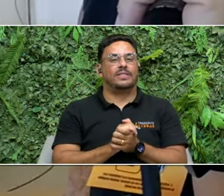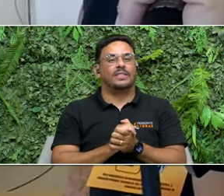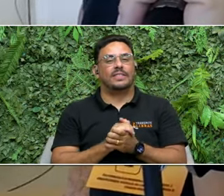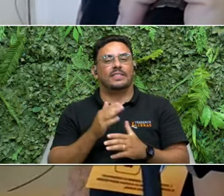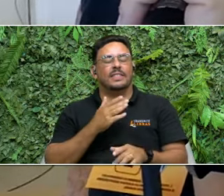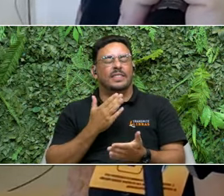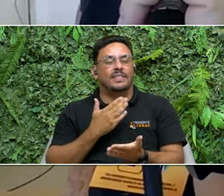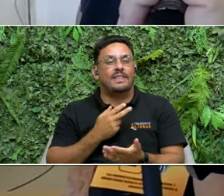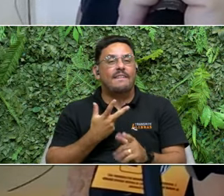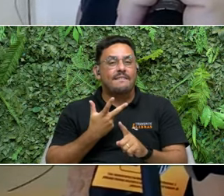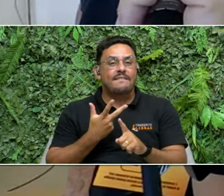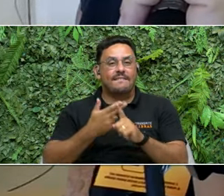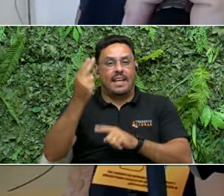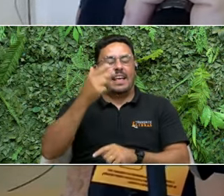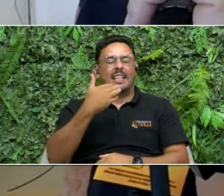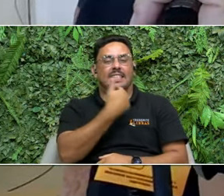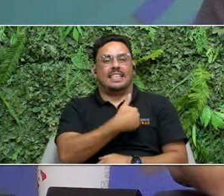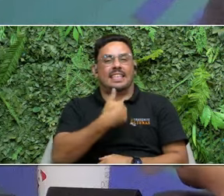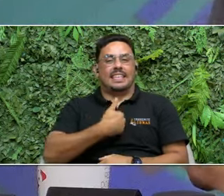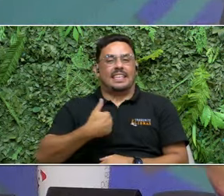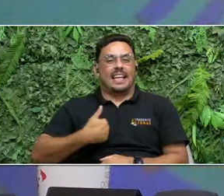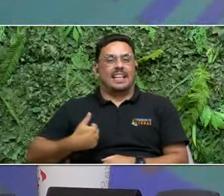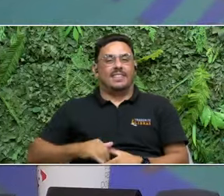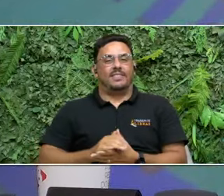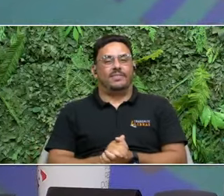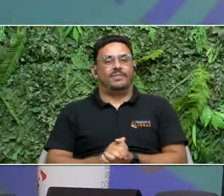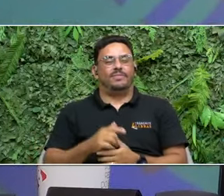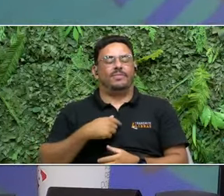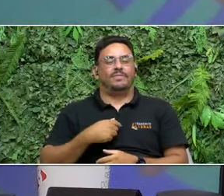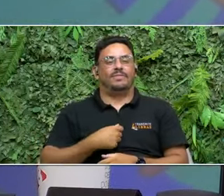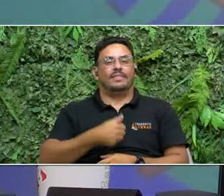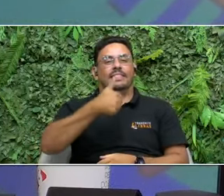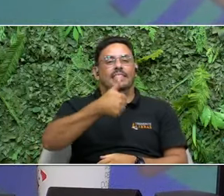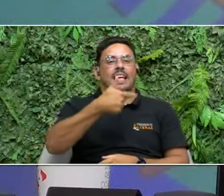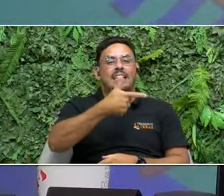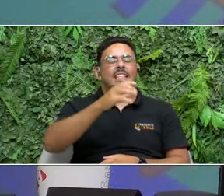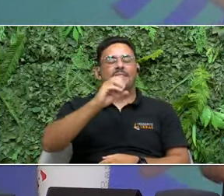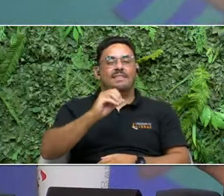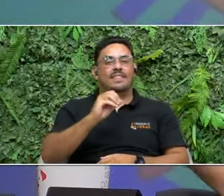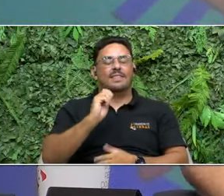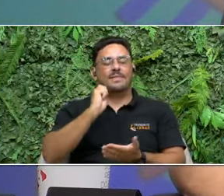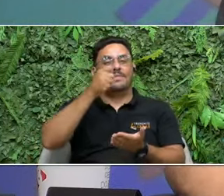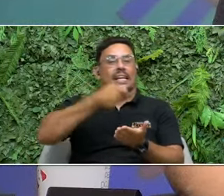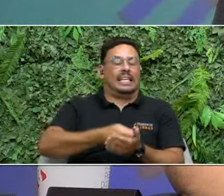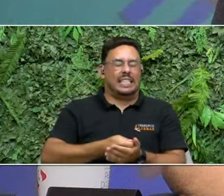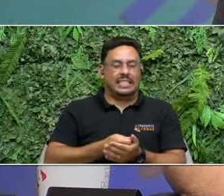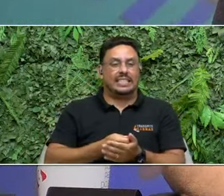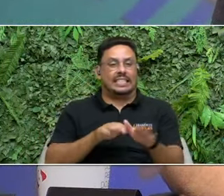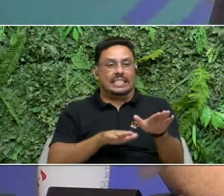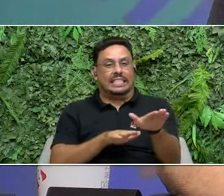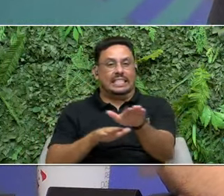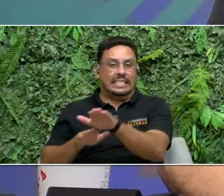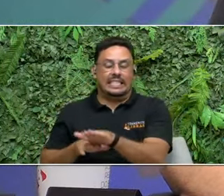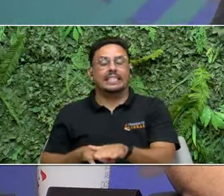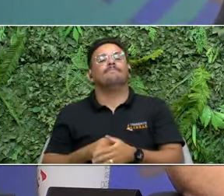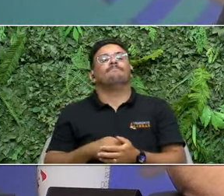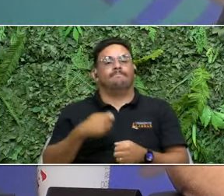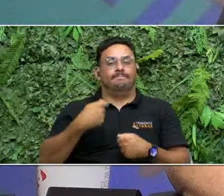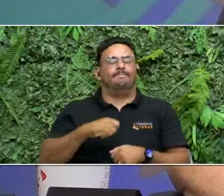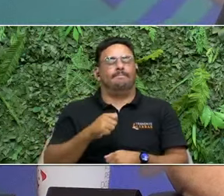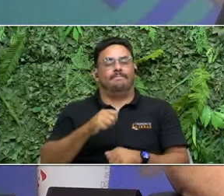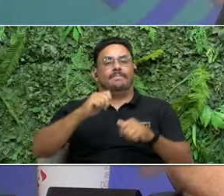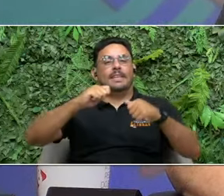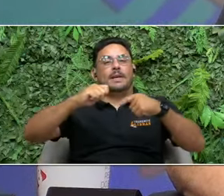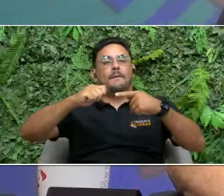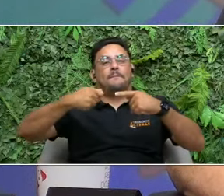Eita é deixou 120 mango aí no estacionamento irmão não vou ter que falar nisso pix depois